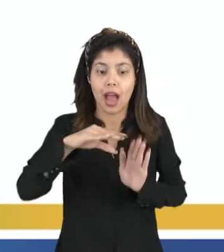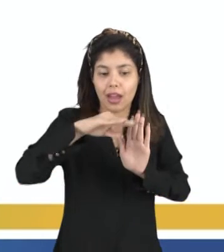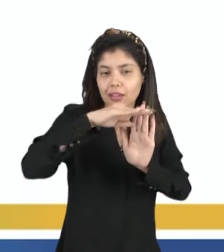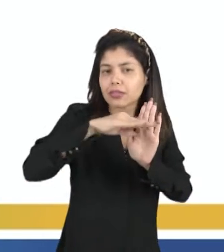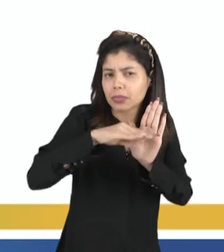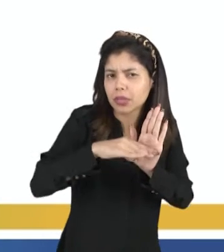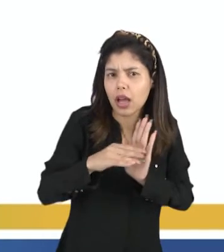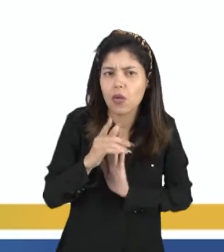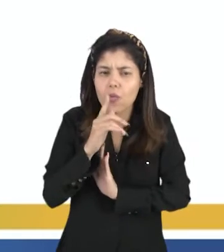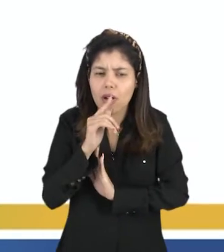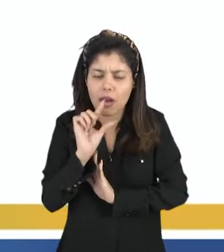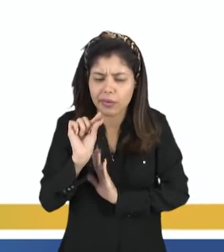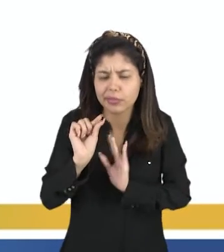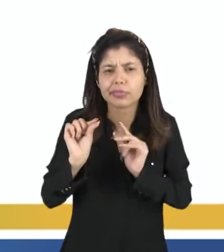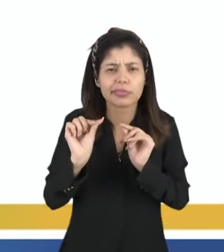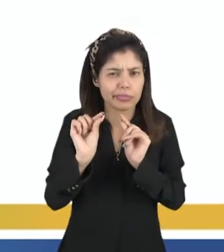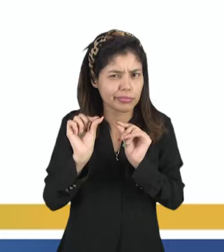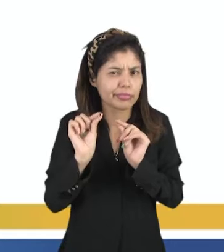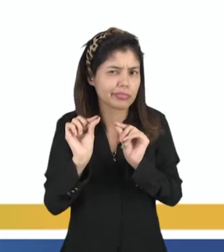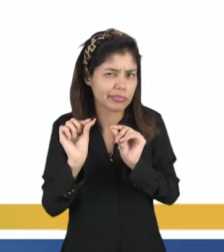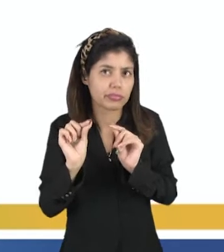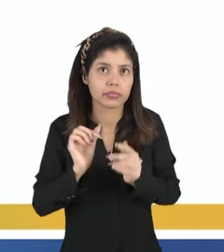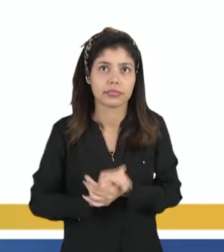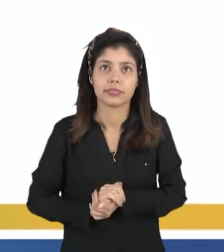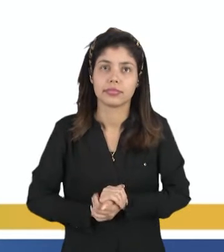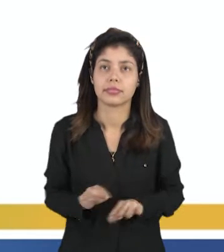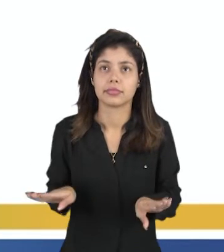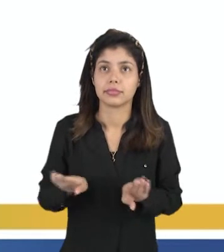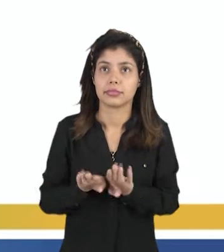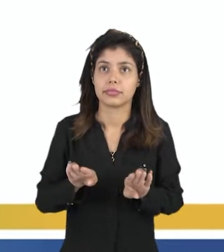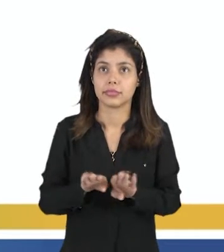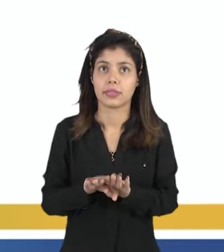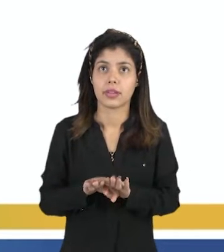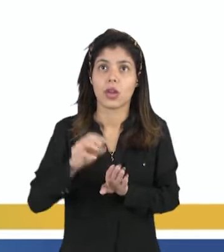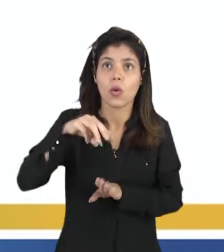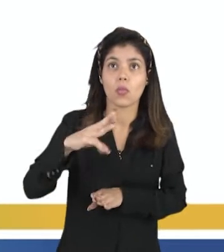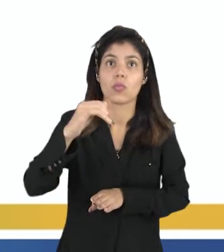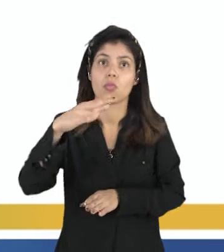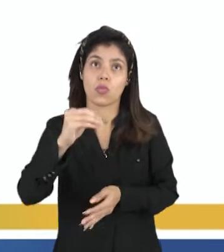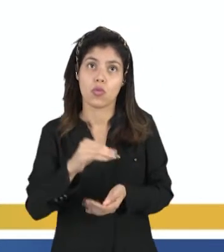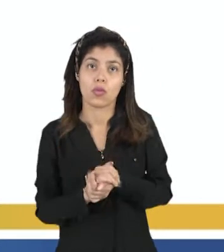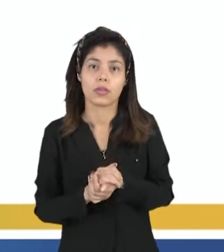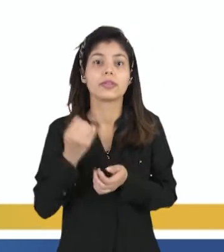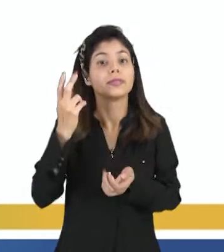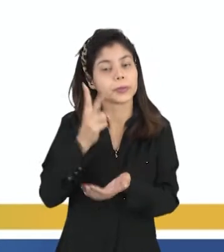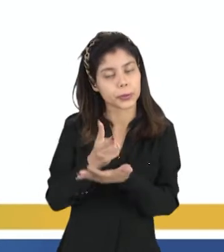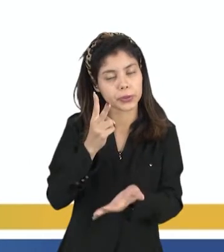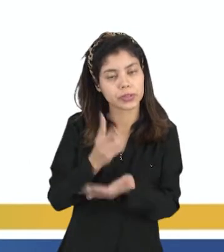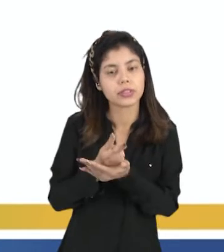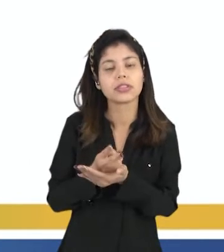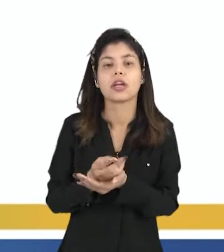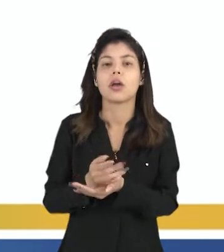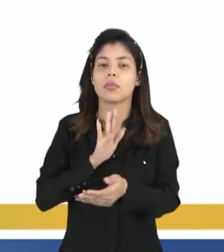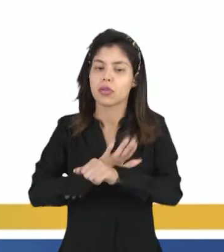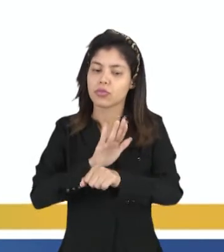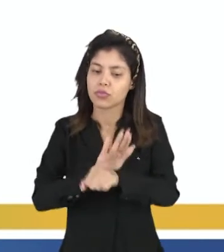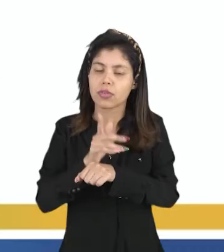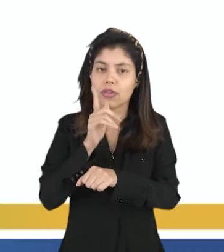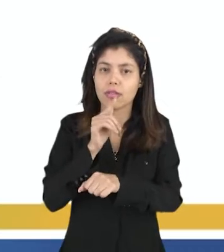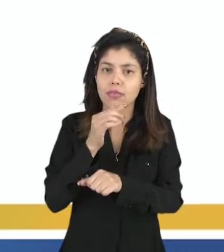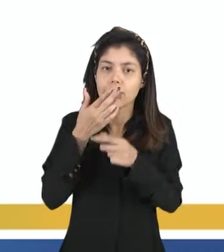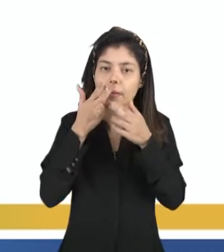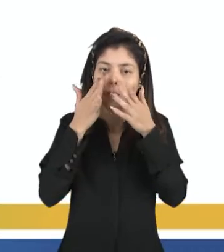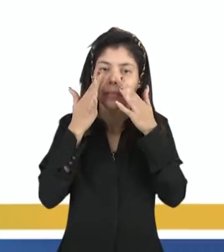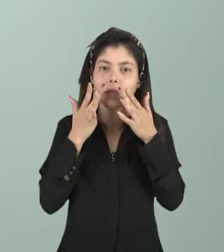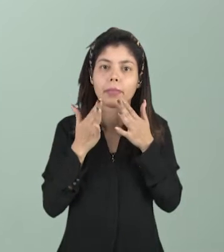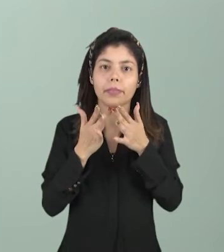uma águazinha ou um gelzinho. E esse muco reveste essas fossas nasais. Por quê? Porque dentro do nosso